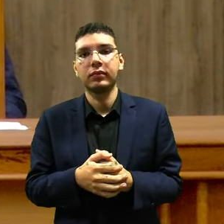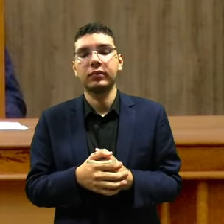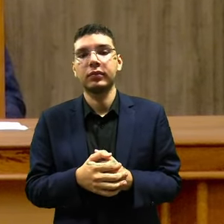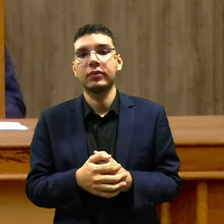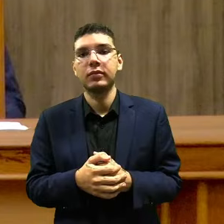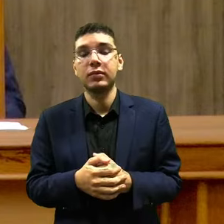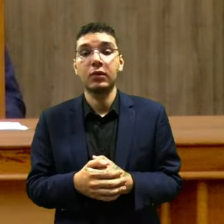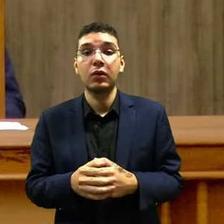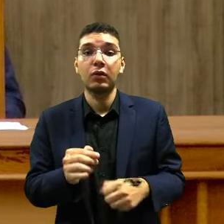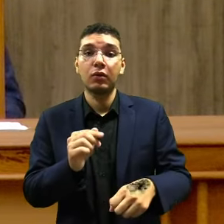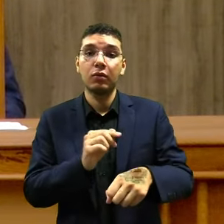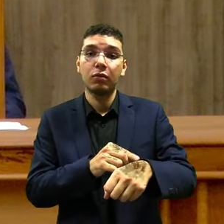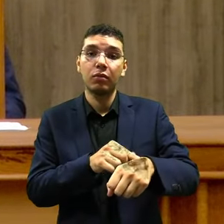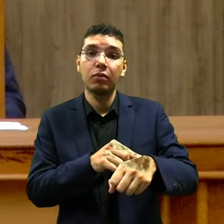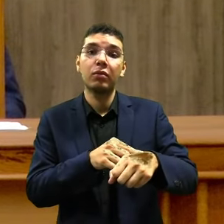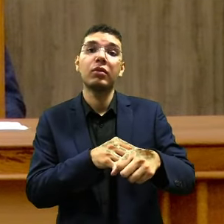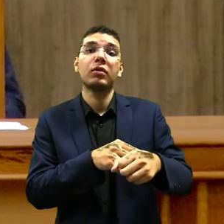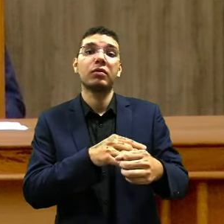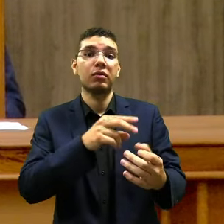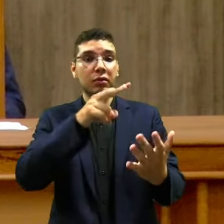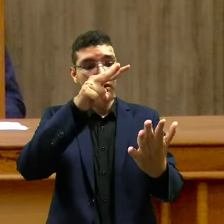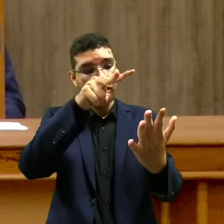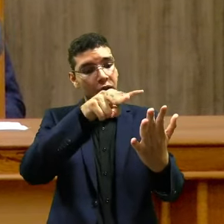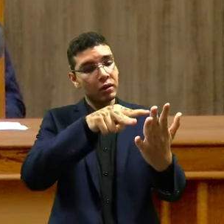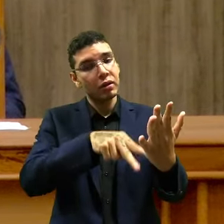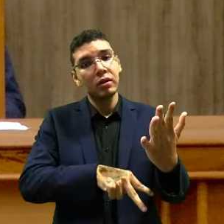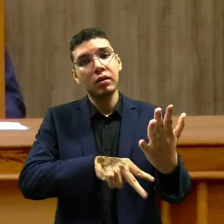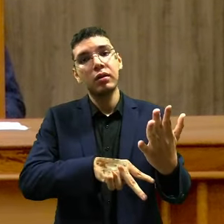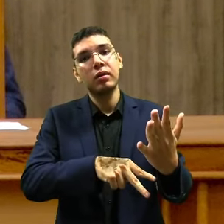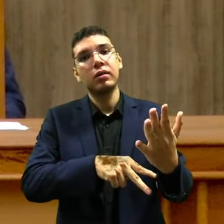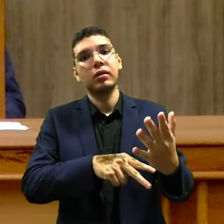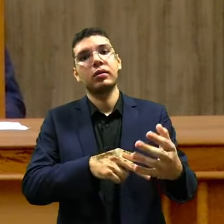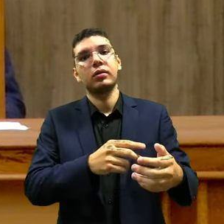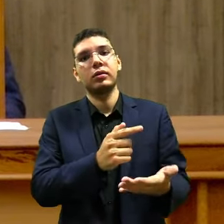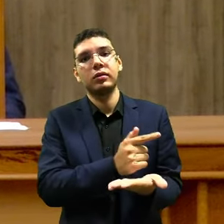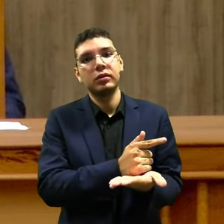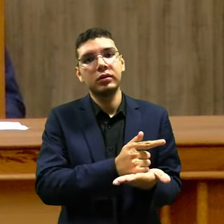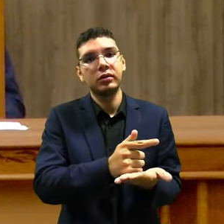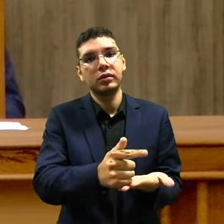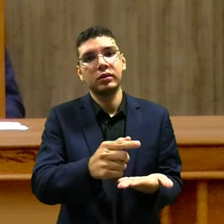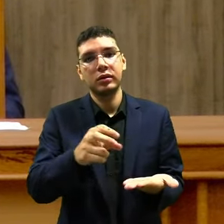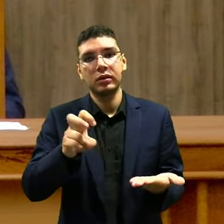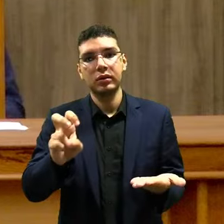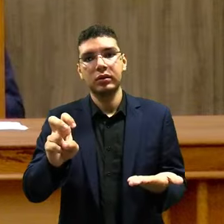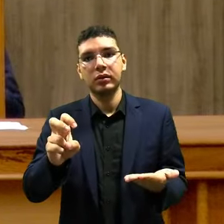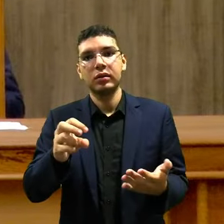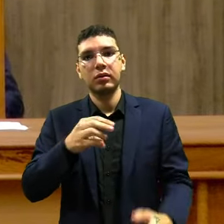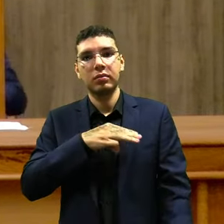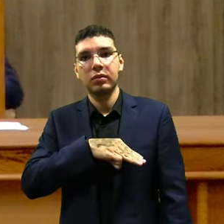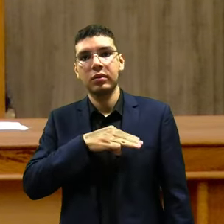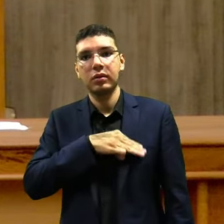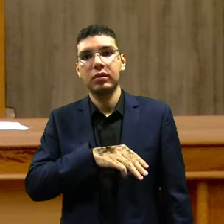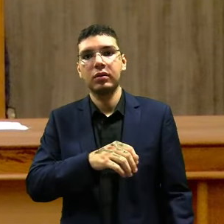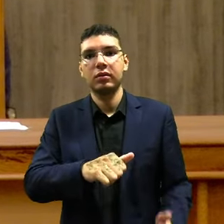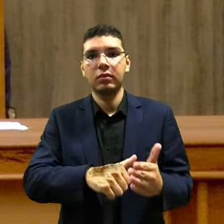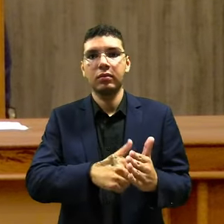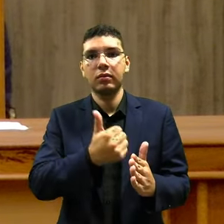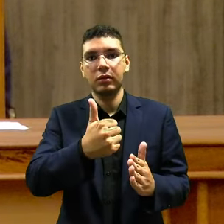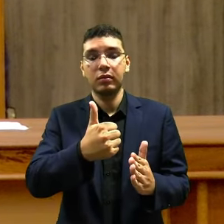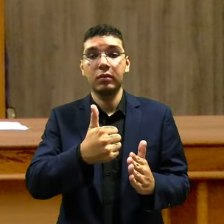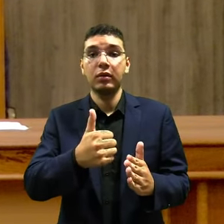vai para Gênesis 5 para Mateus primeiro para Lucas começa genealogia de